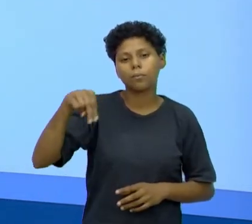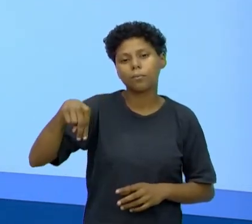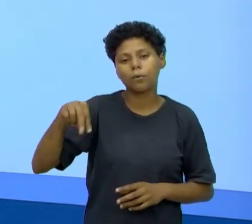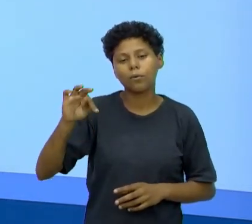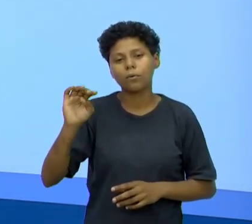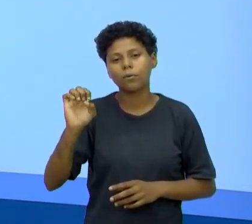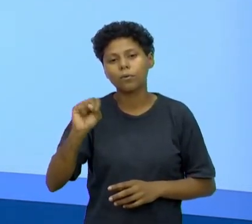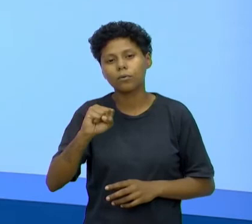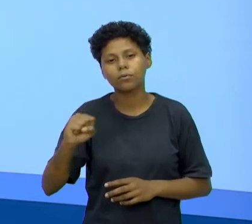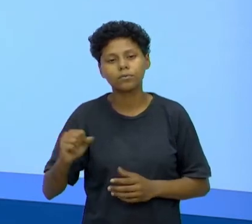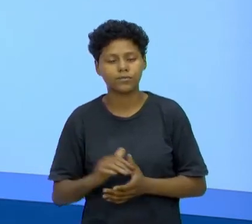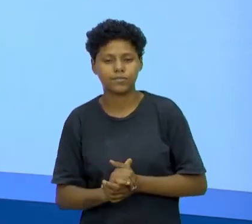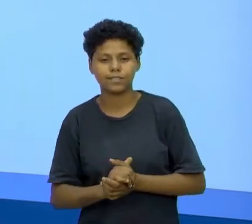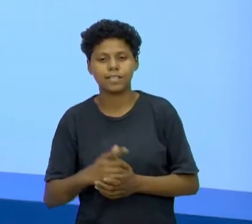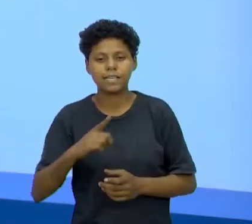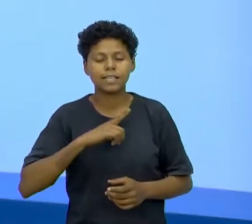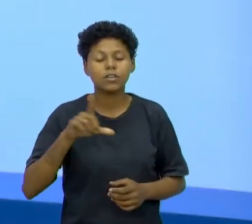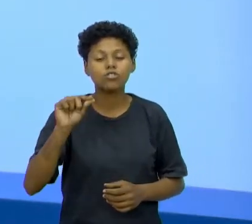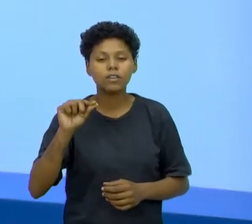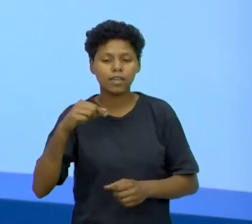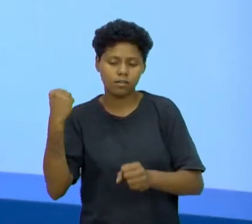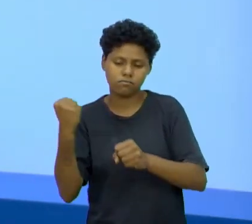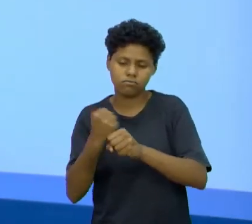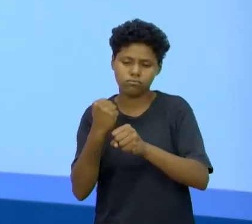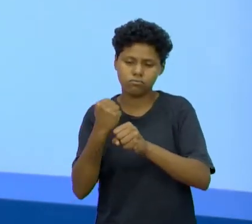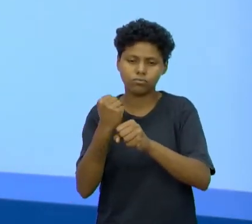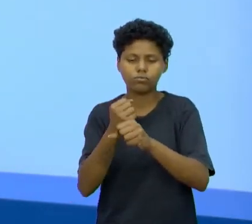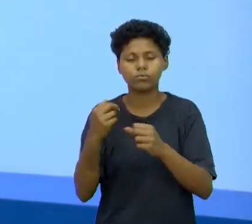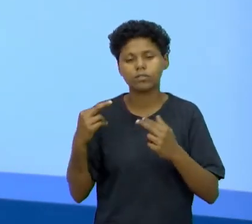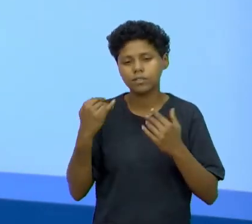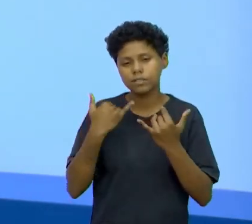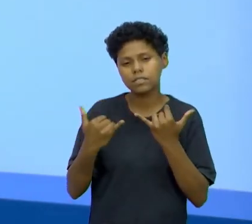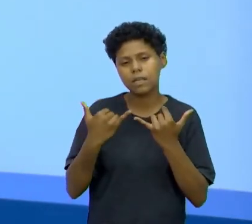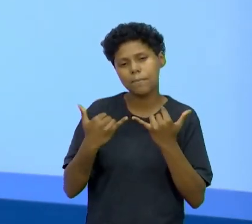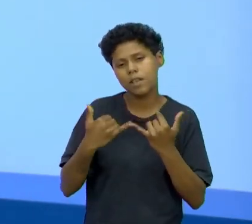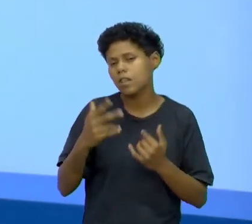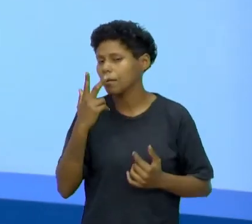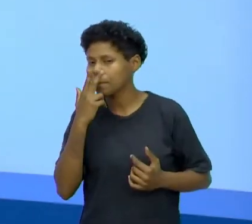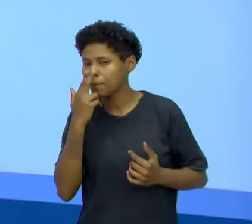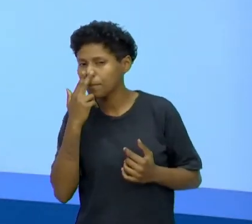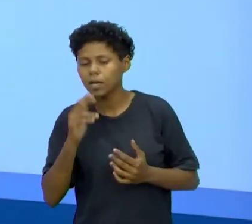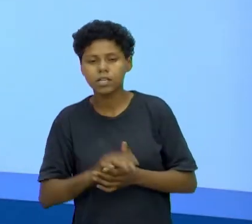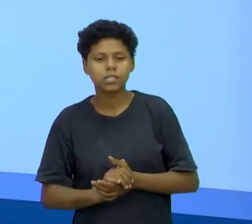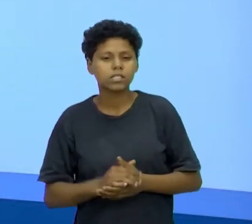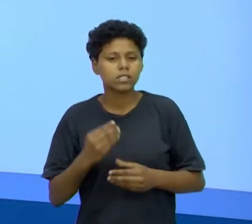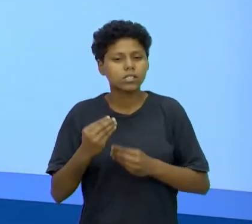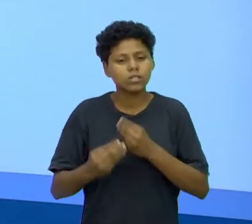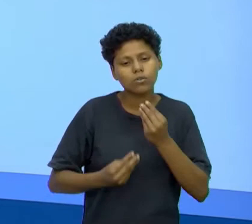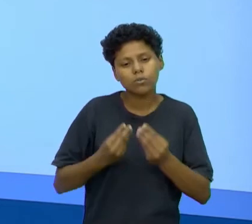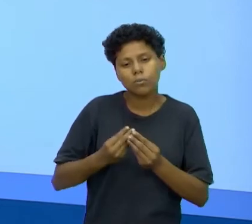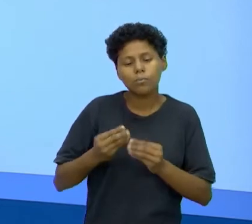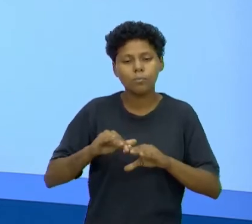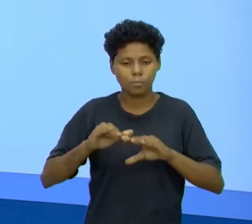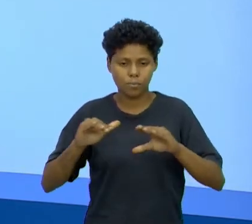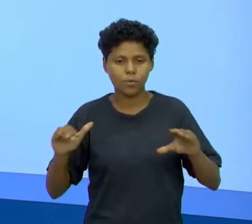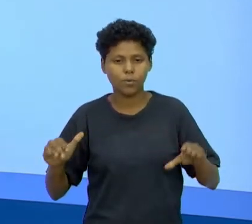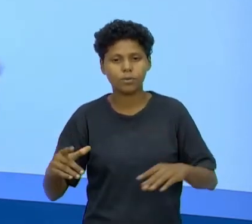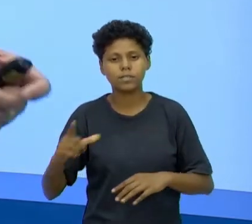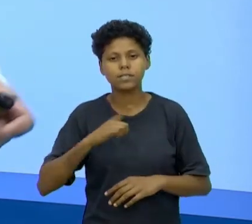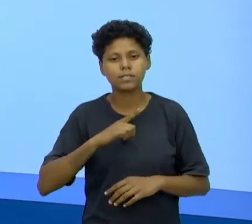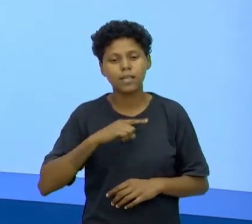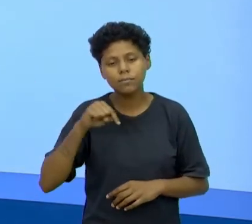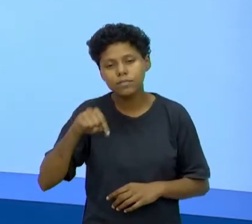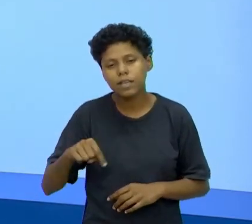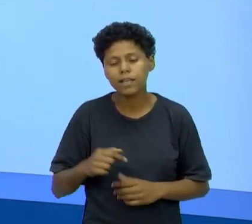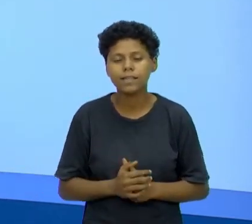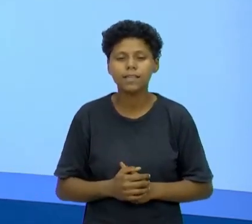central? É bacana a gente pensar isso porque a gente faz uma relação. Ó, relacionamos arte, literatura, física, técnicas, até